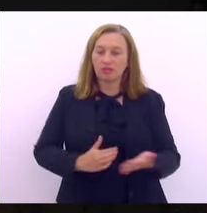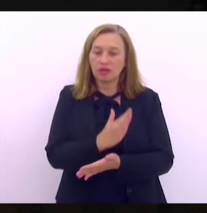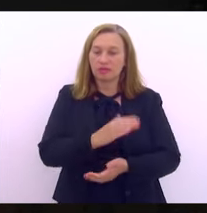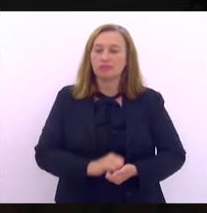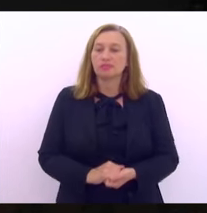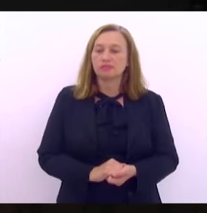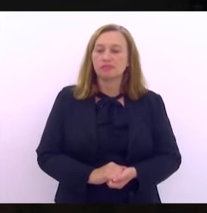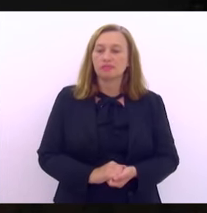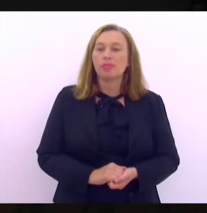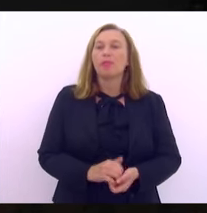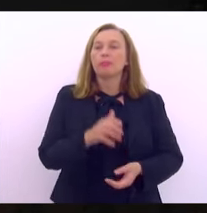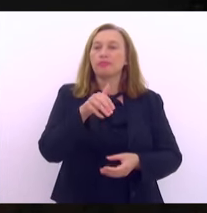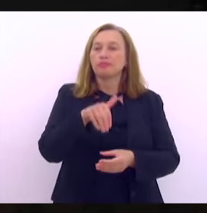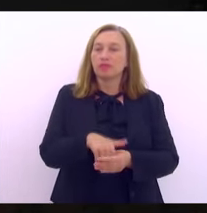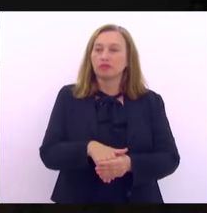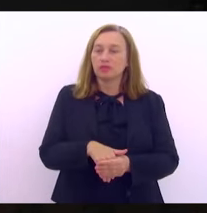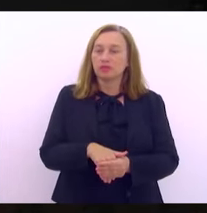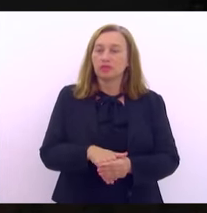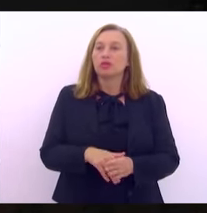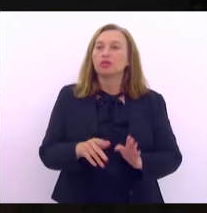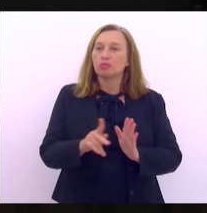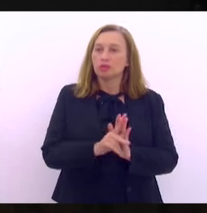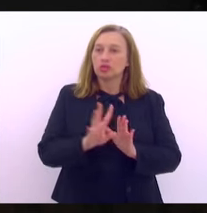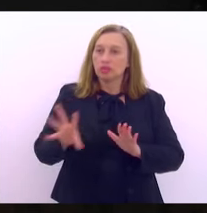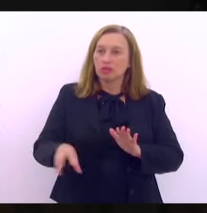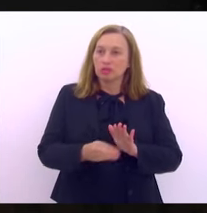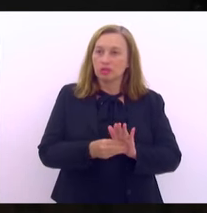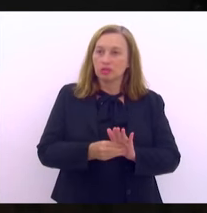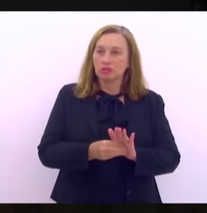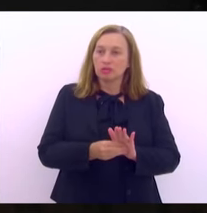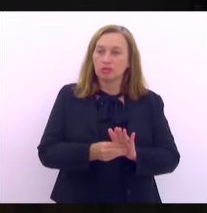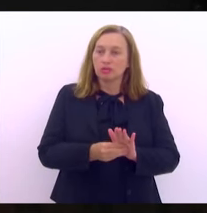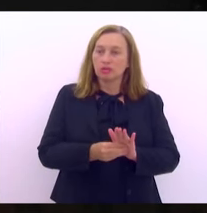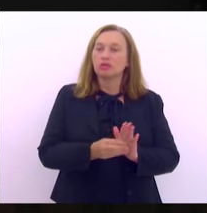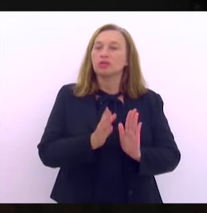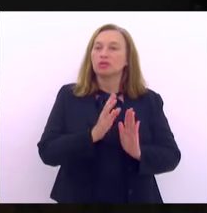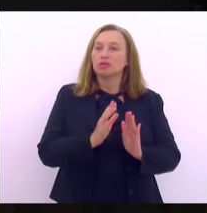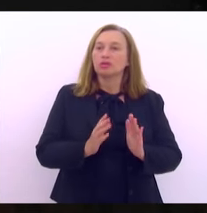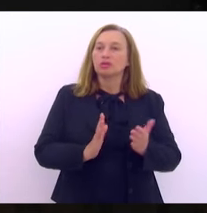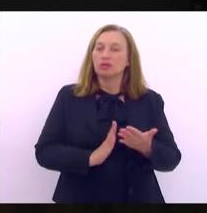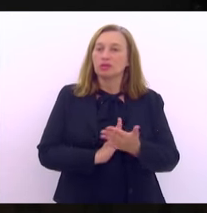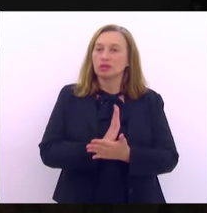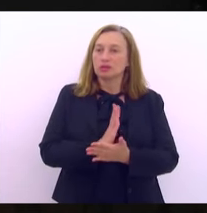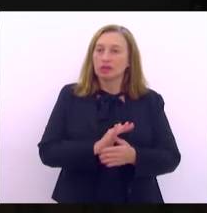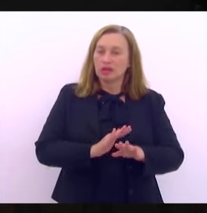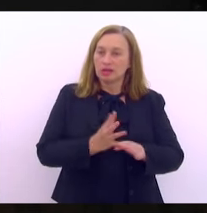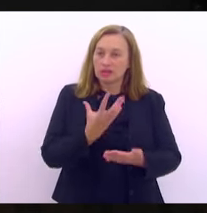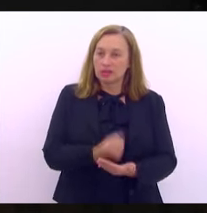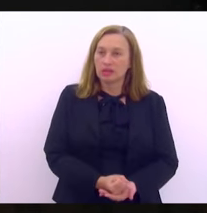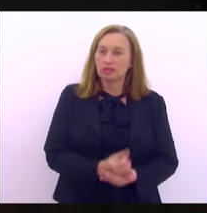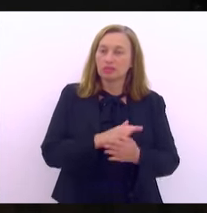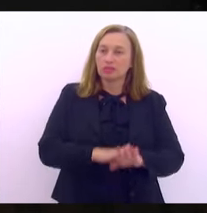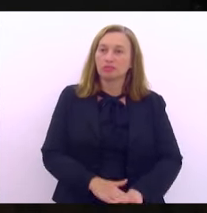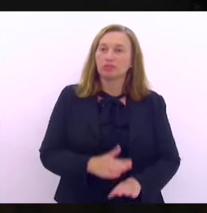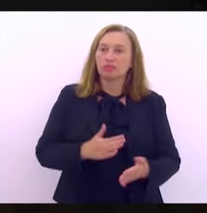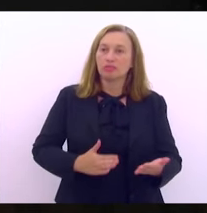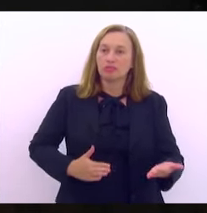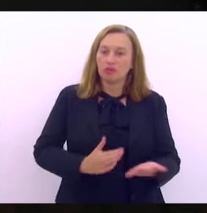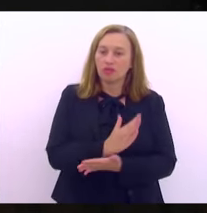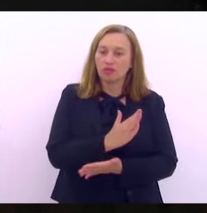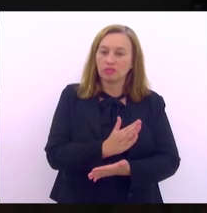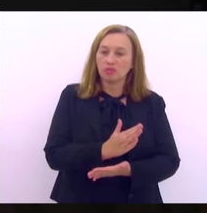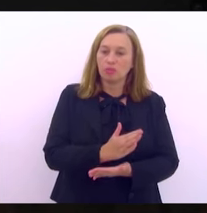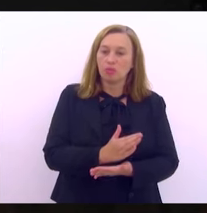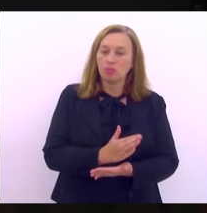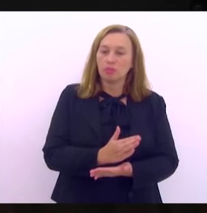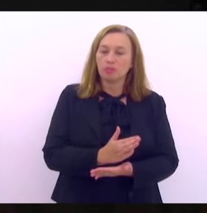aprovado. Em votação, o projeto assim emendado. Senhores que aprovam, permaneçam como estão,